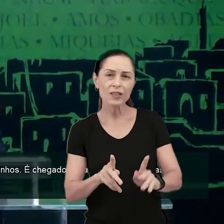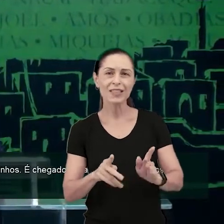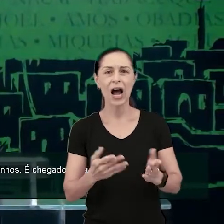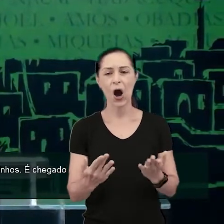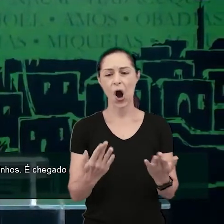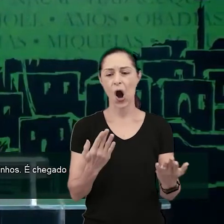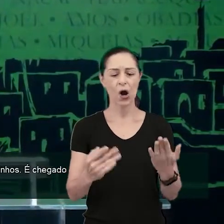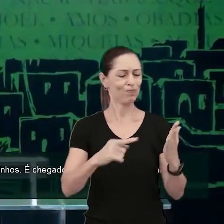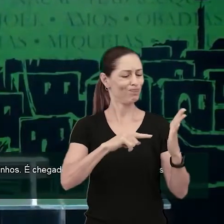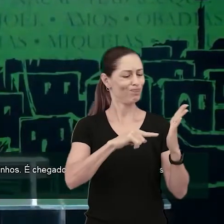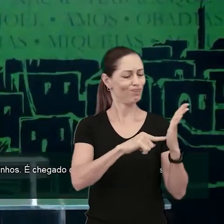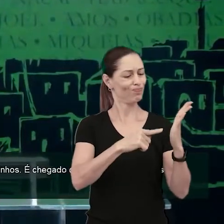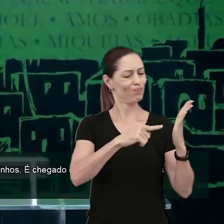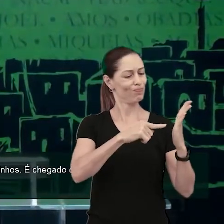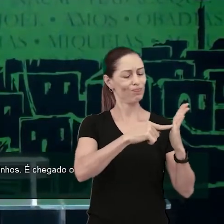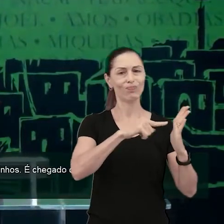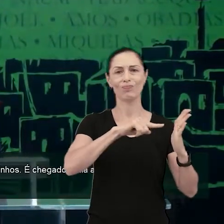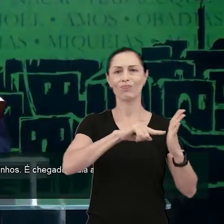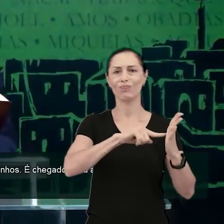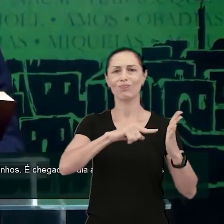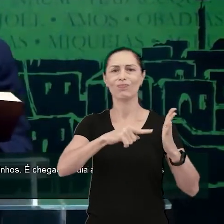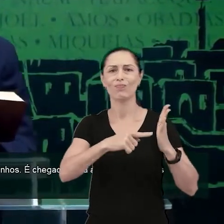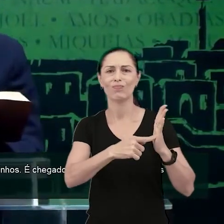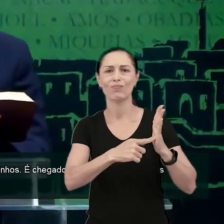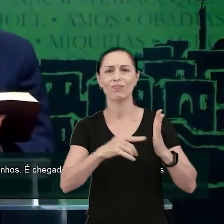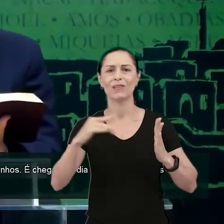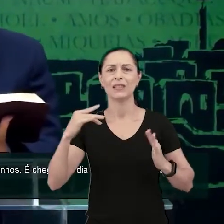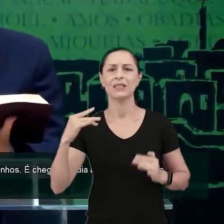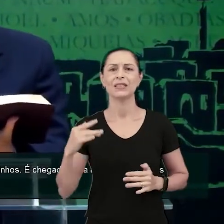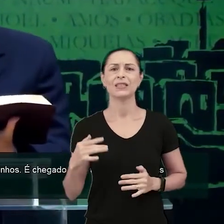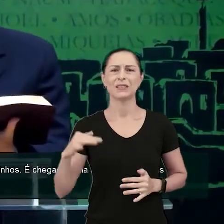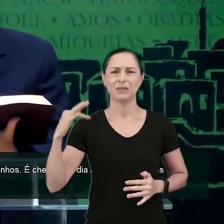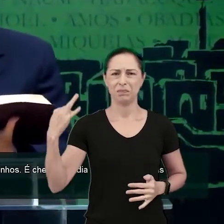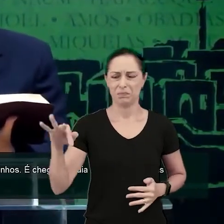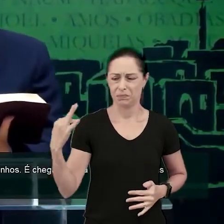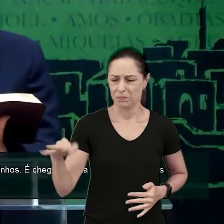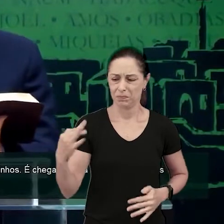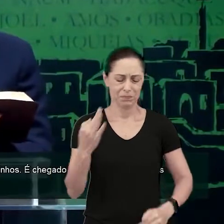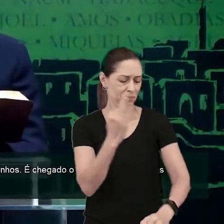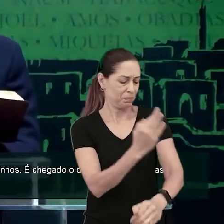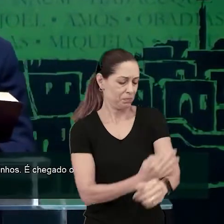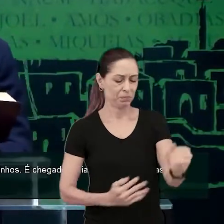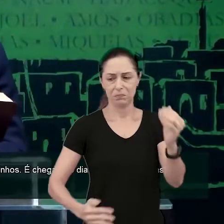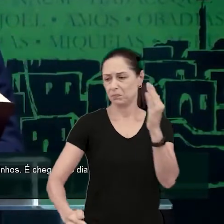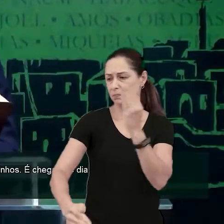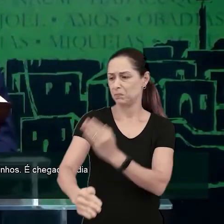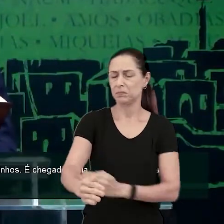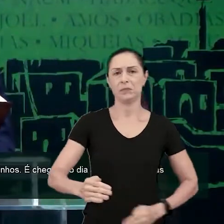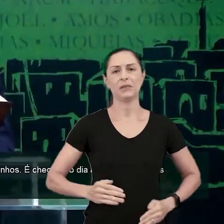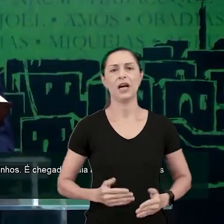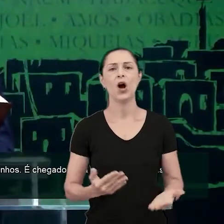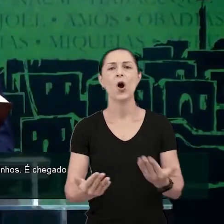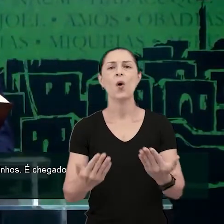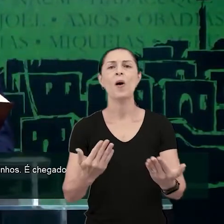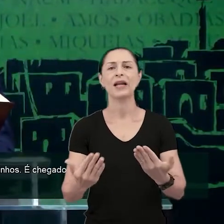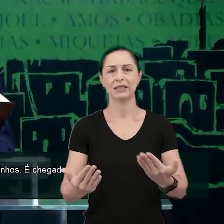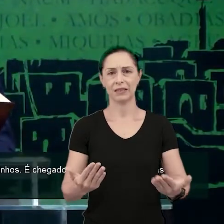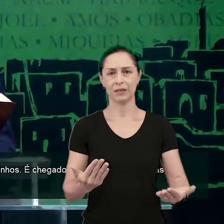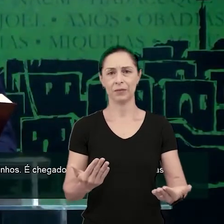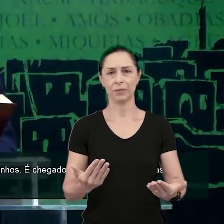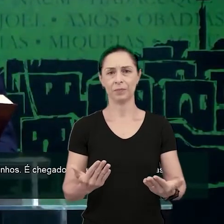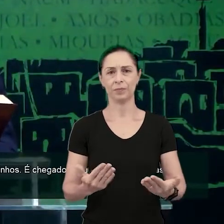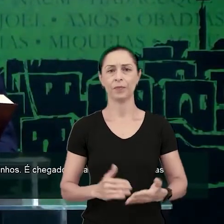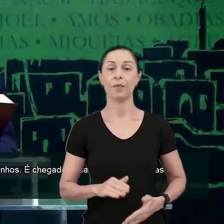pior do que uma sebe de espinhos. É chegado o dia anunciado por tuas sentinelas, o dia do